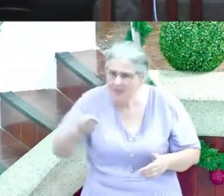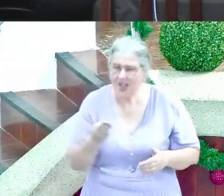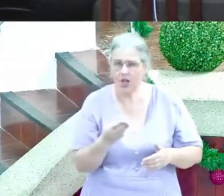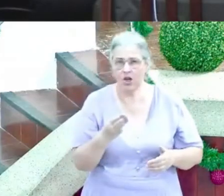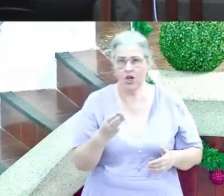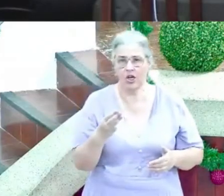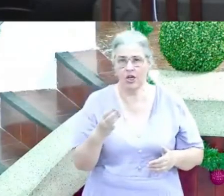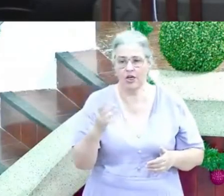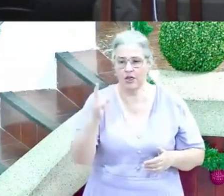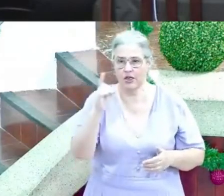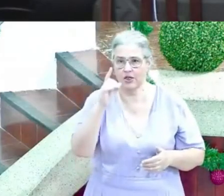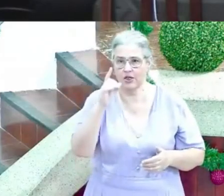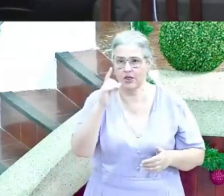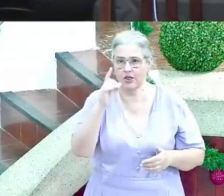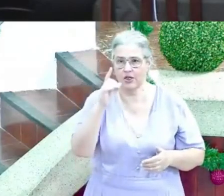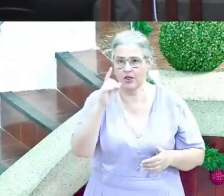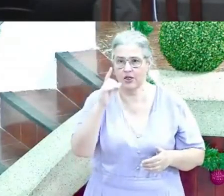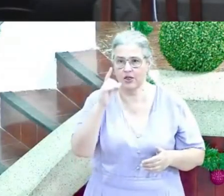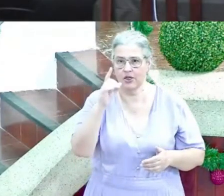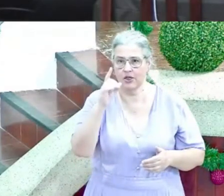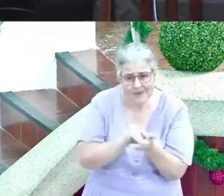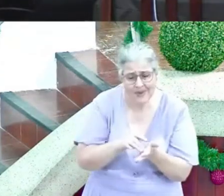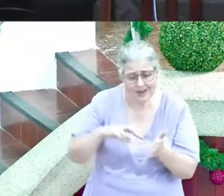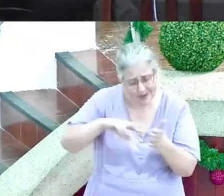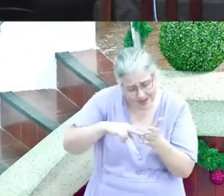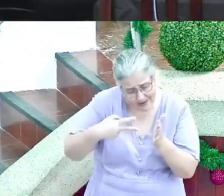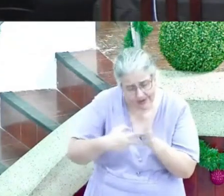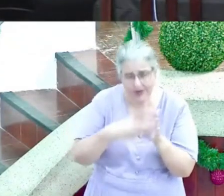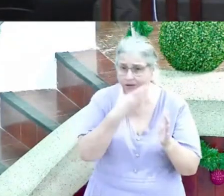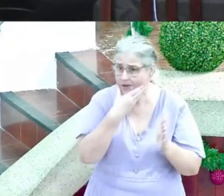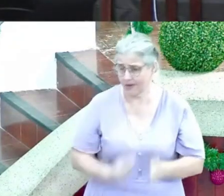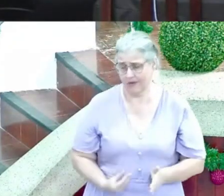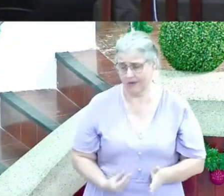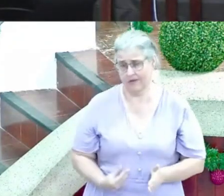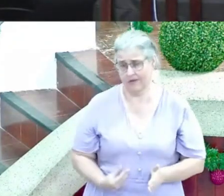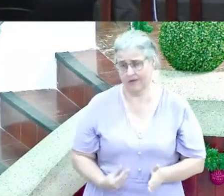está envolto a este momento do Natal.